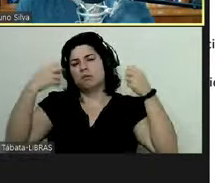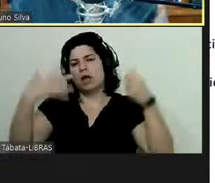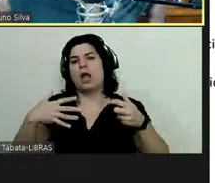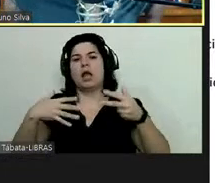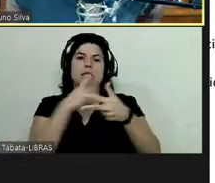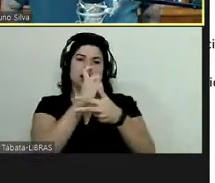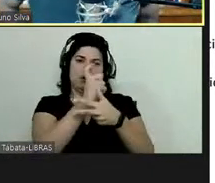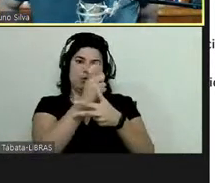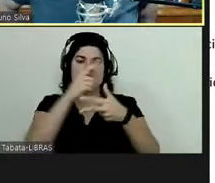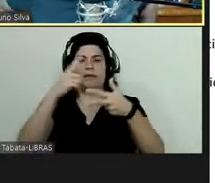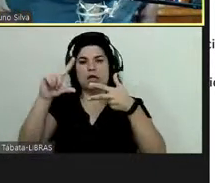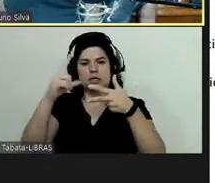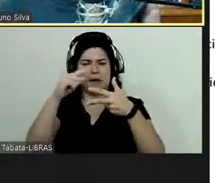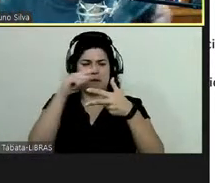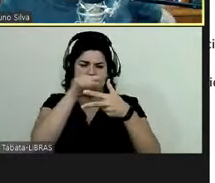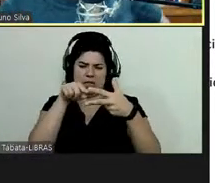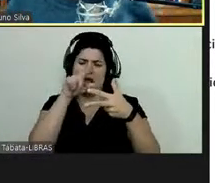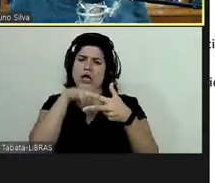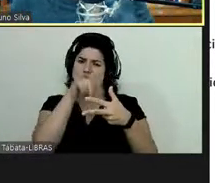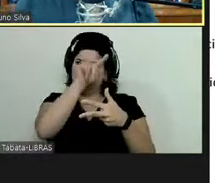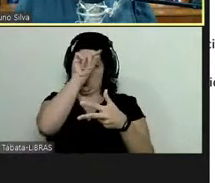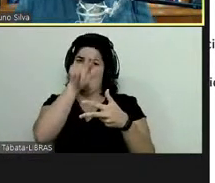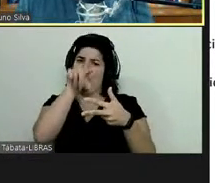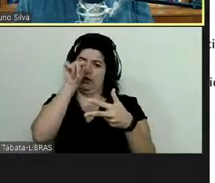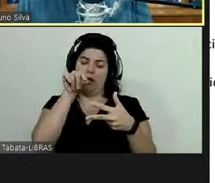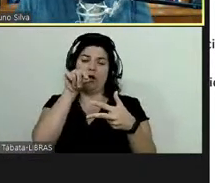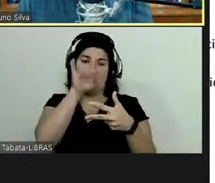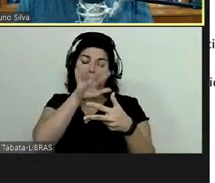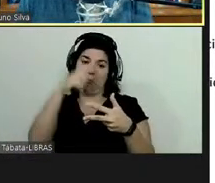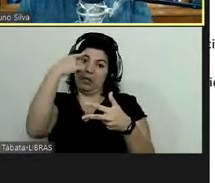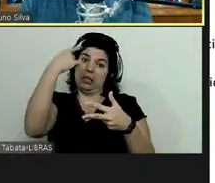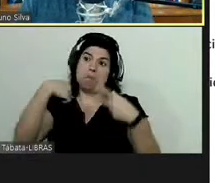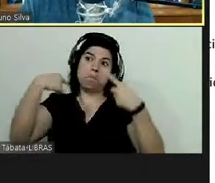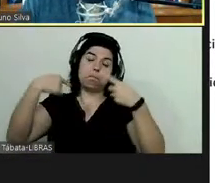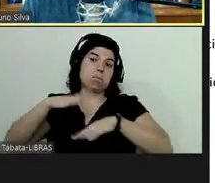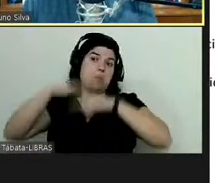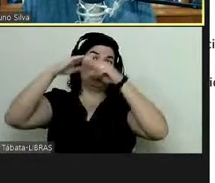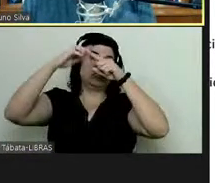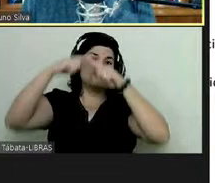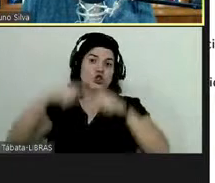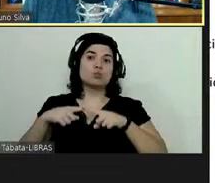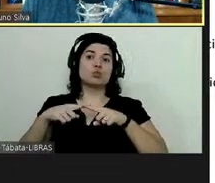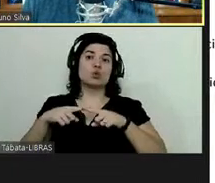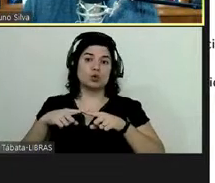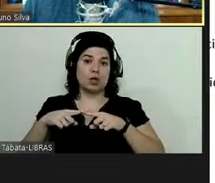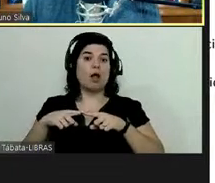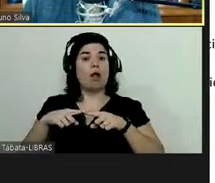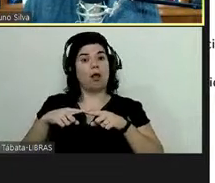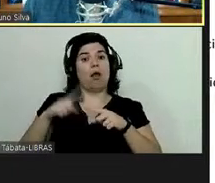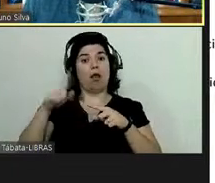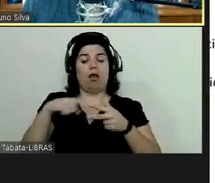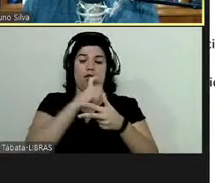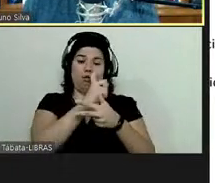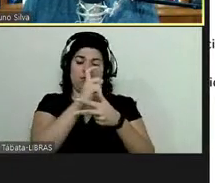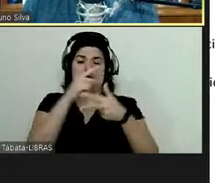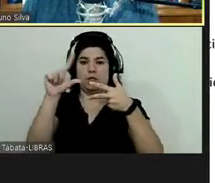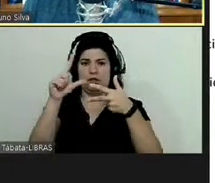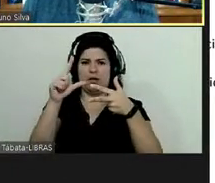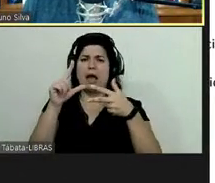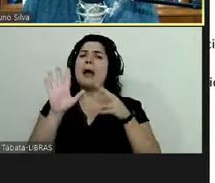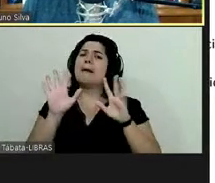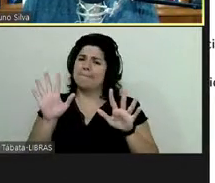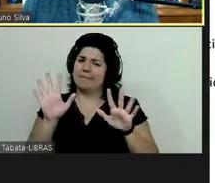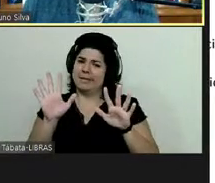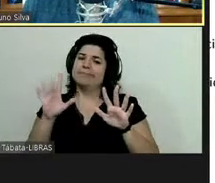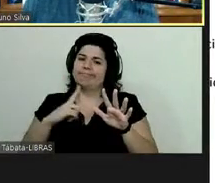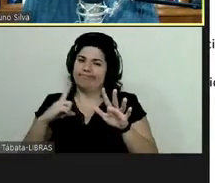para mim é óbvio é onde a gente escolhe a esses representantes são as Arenas das disputas mais decisivas ou se o executivo e Legislativo mas cada